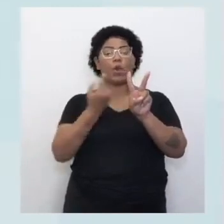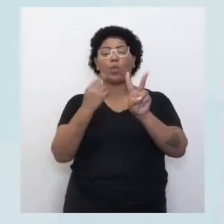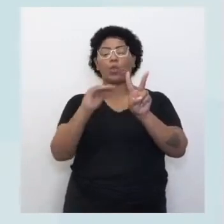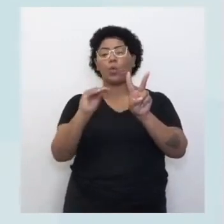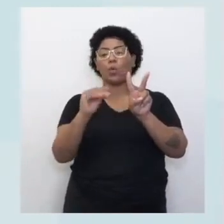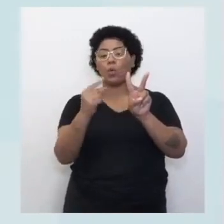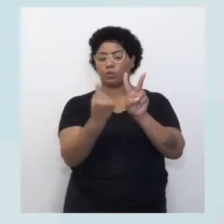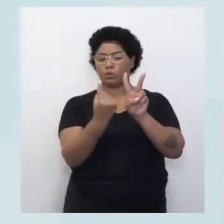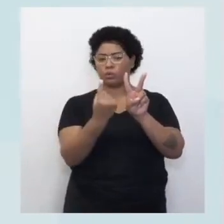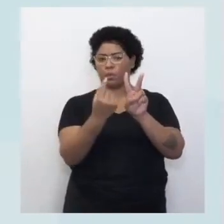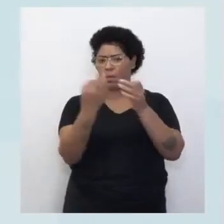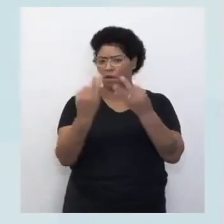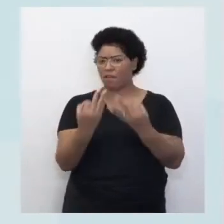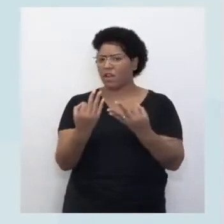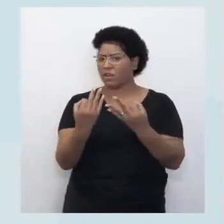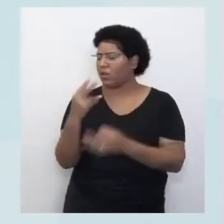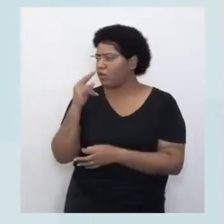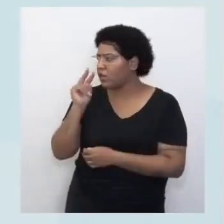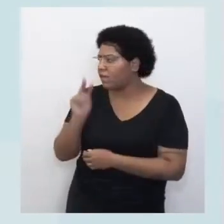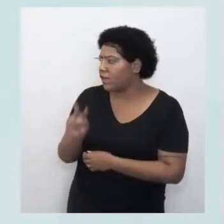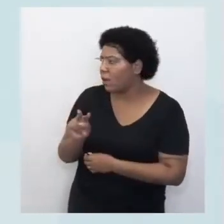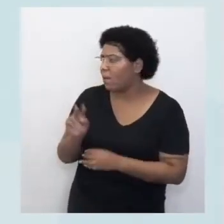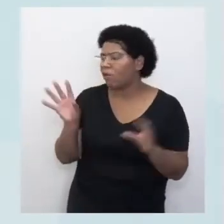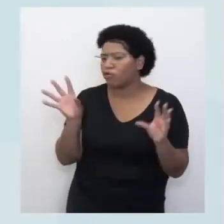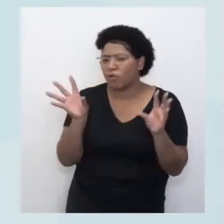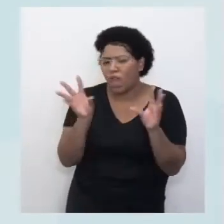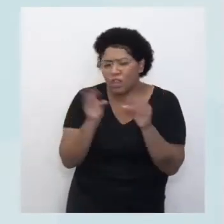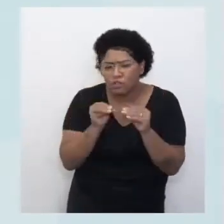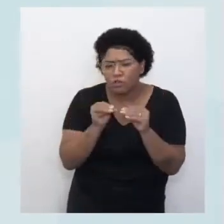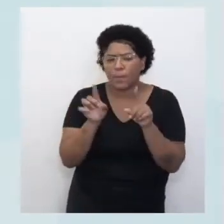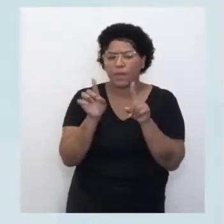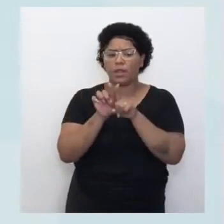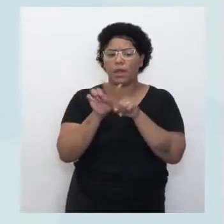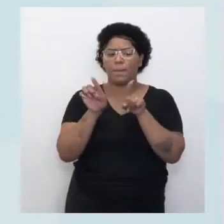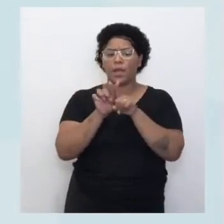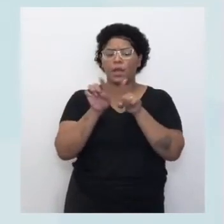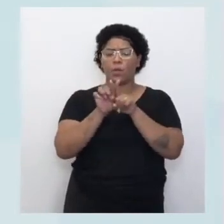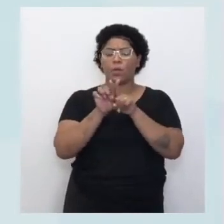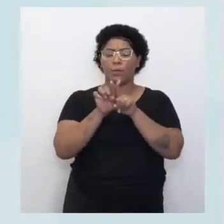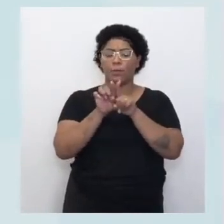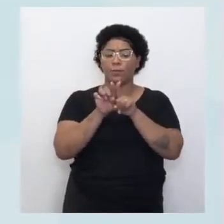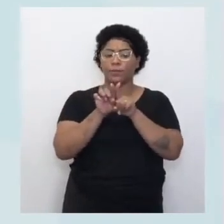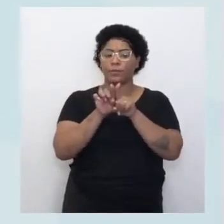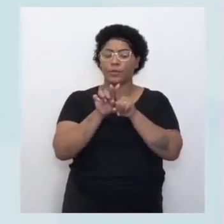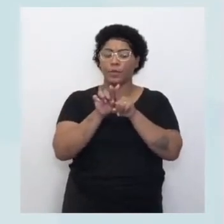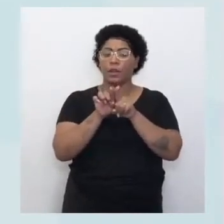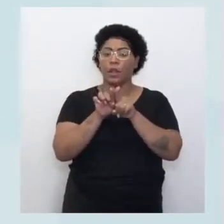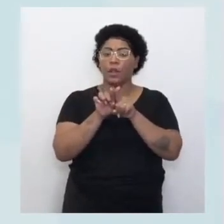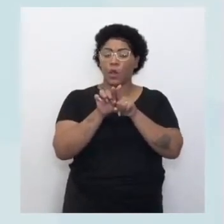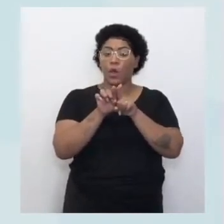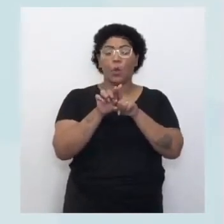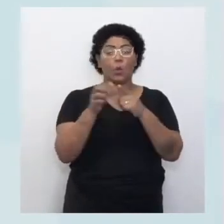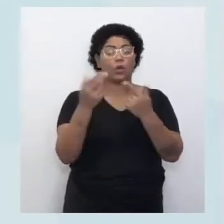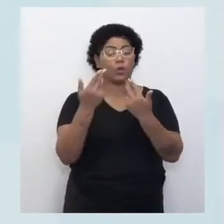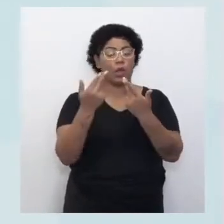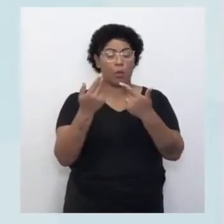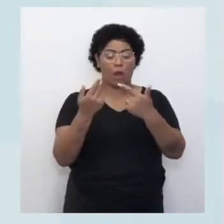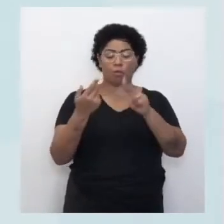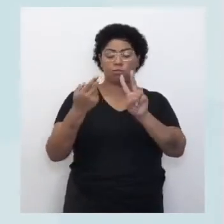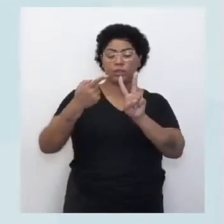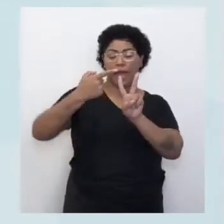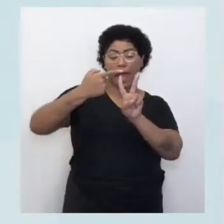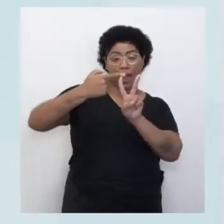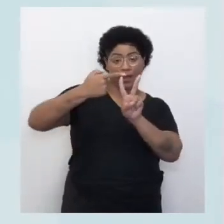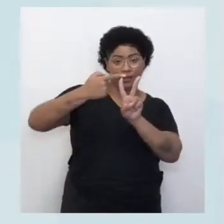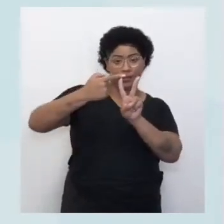Perfeito. Mas eu sei que eu só posso simplificar quando o índice da raiz é igual ao expoente. Mas se eu